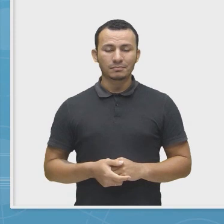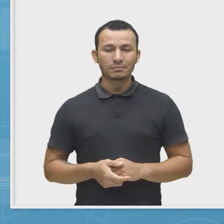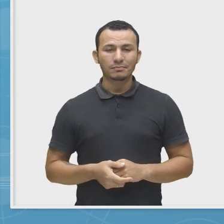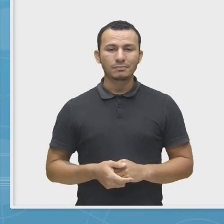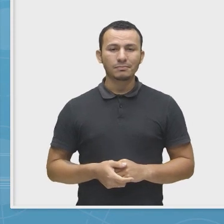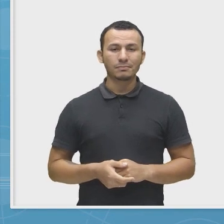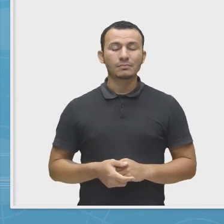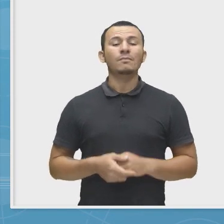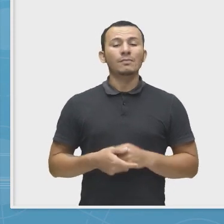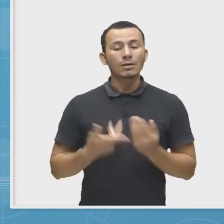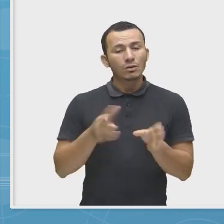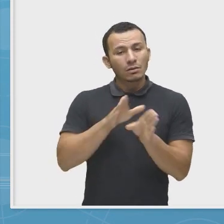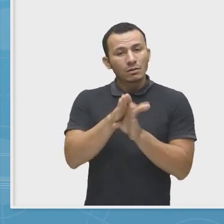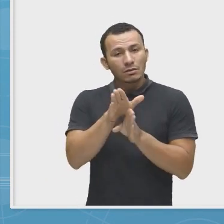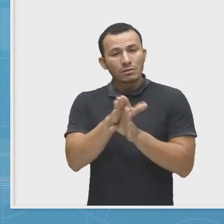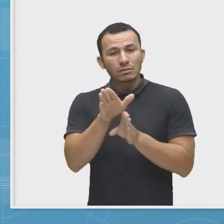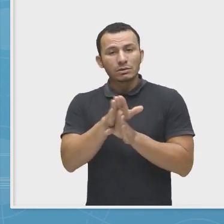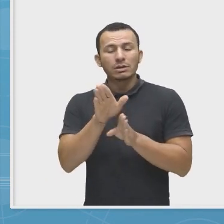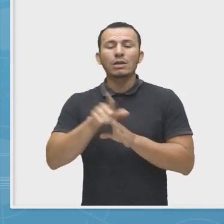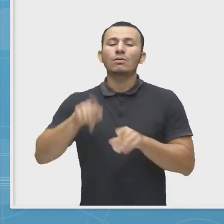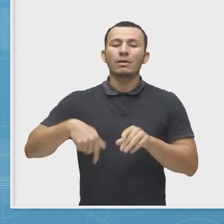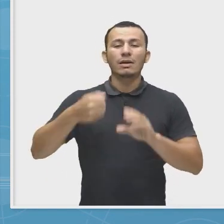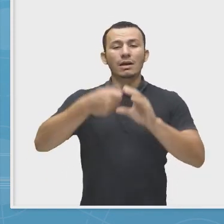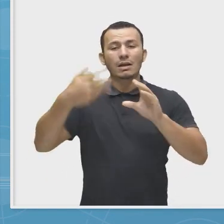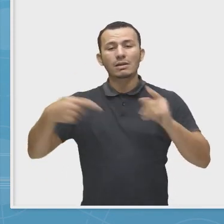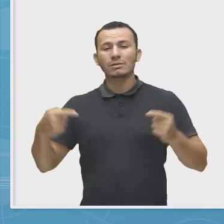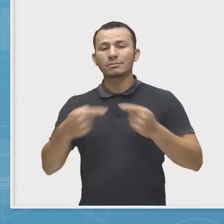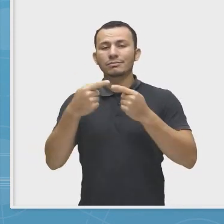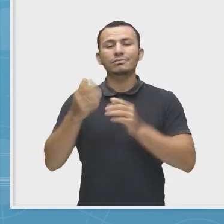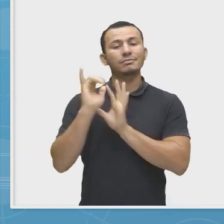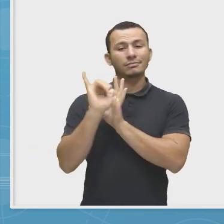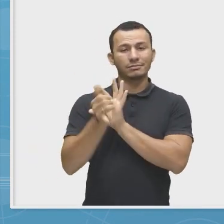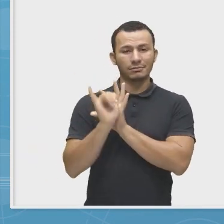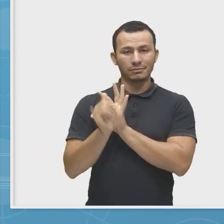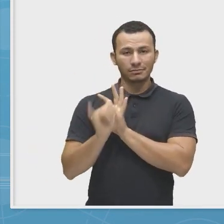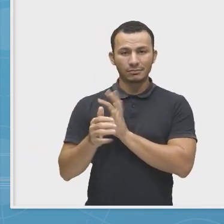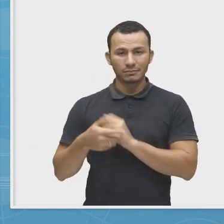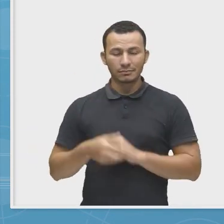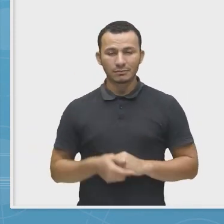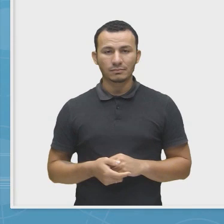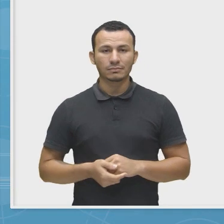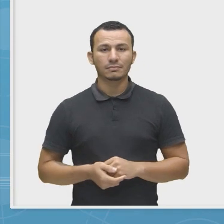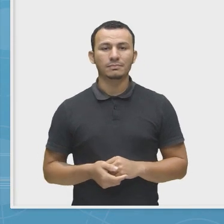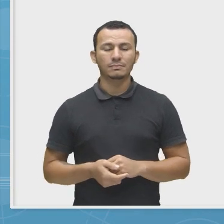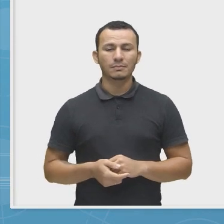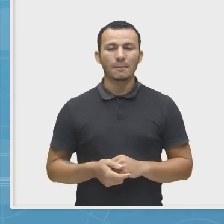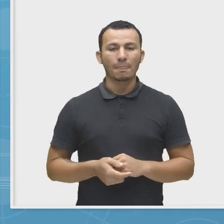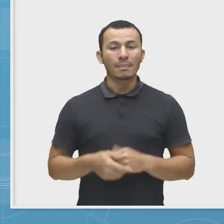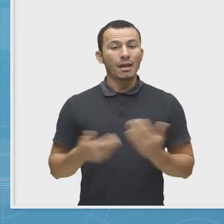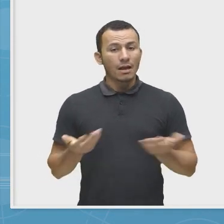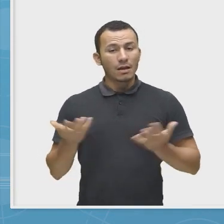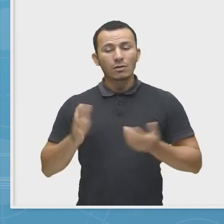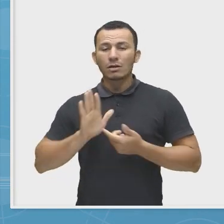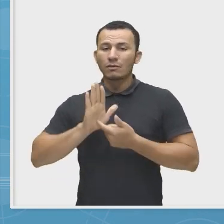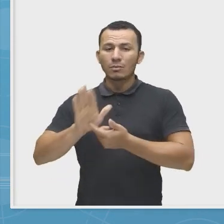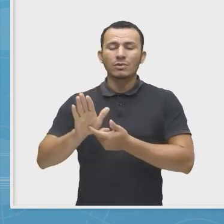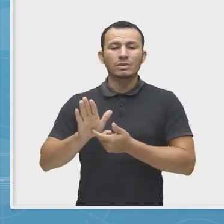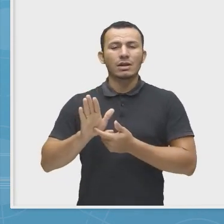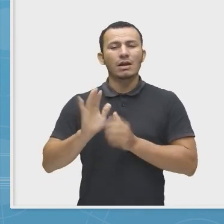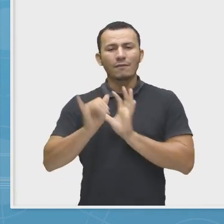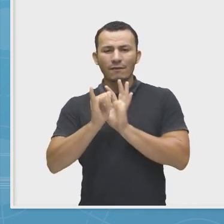a lição de moral é uma das características da fábula. Agora vamos ver um exemplo de uma